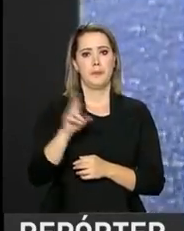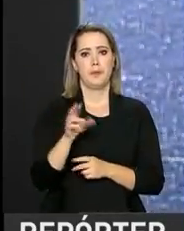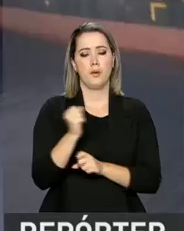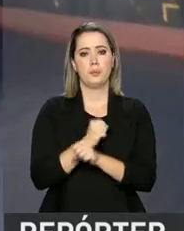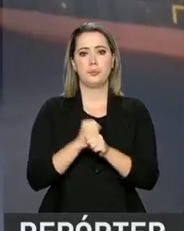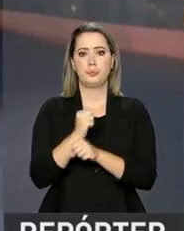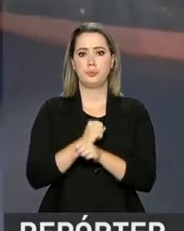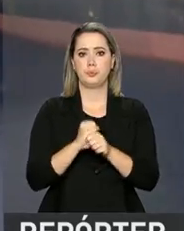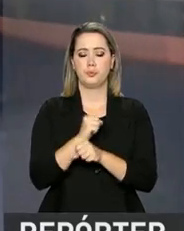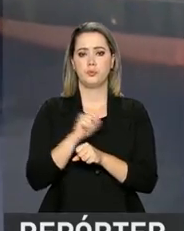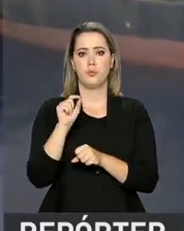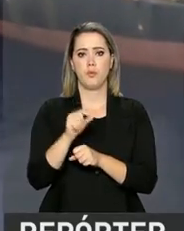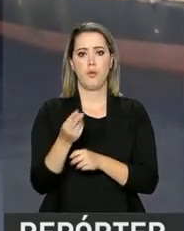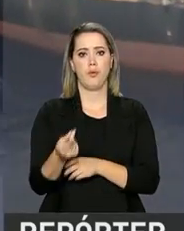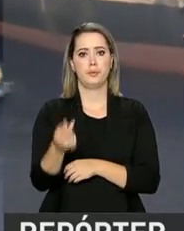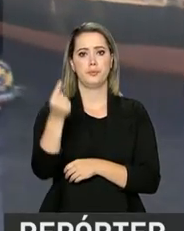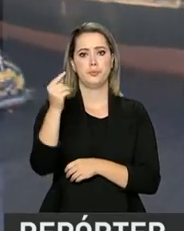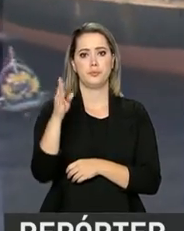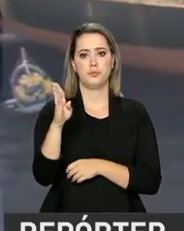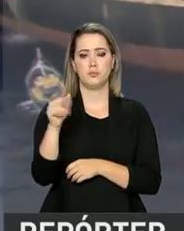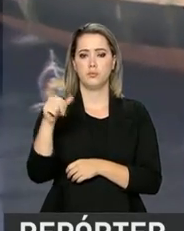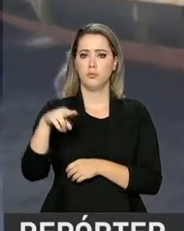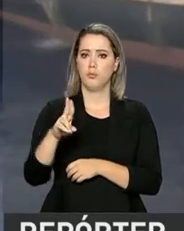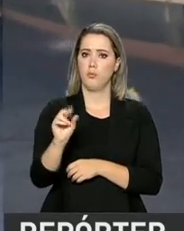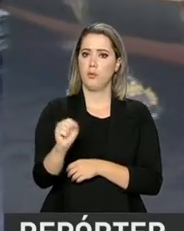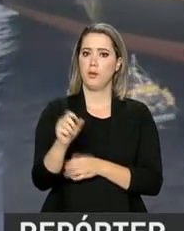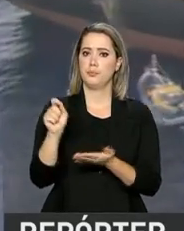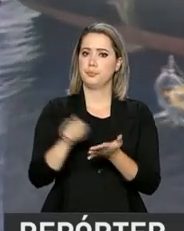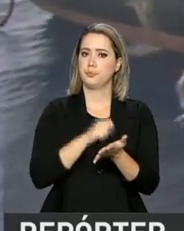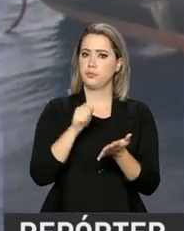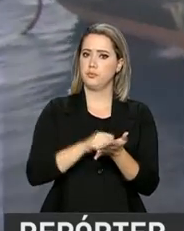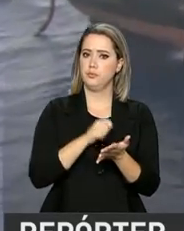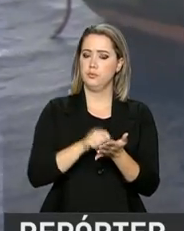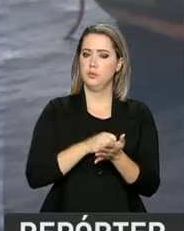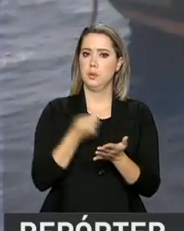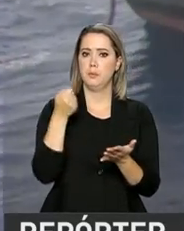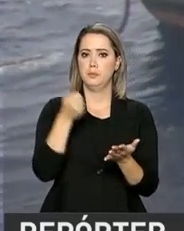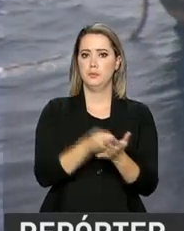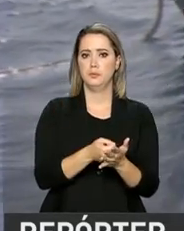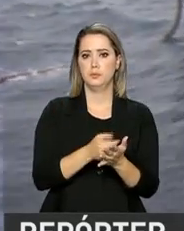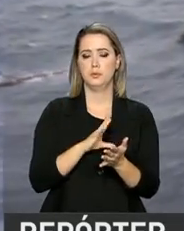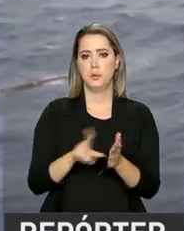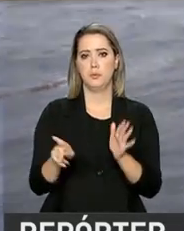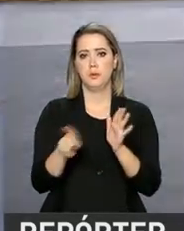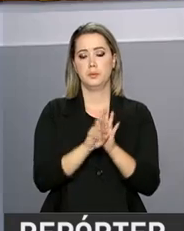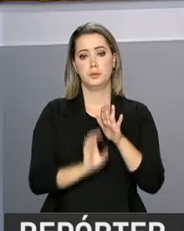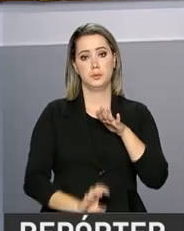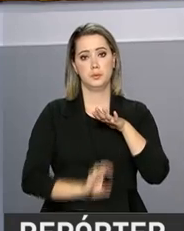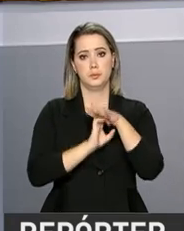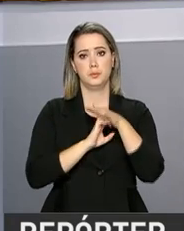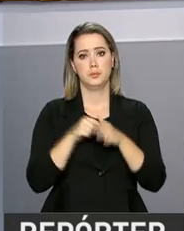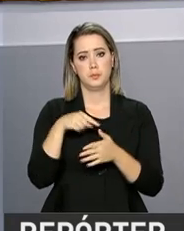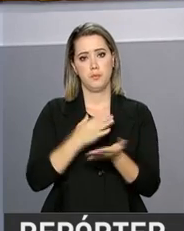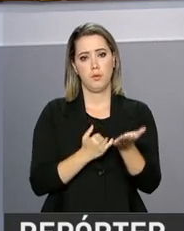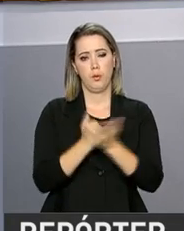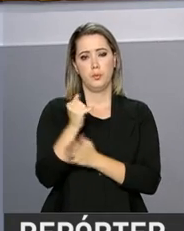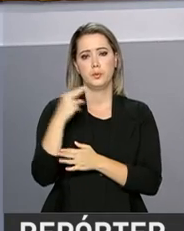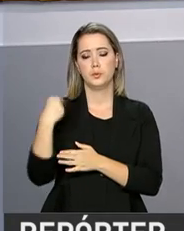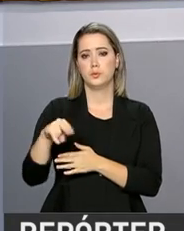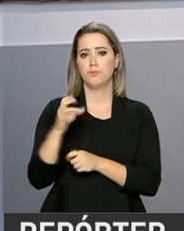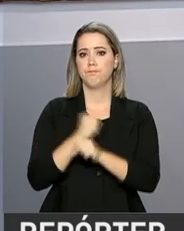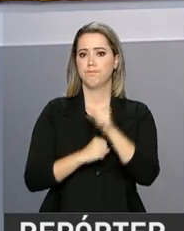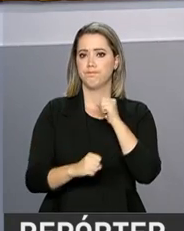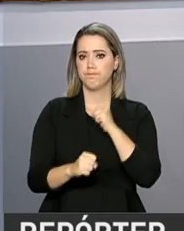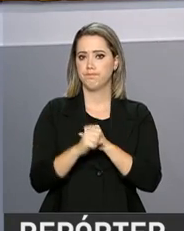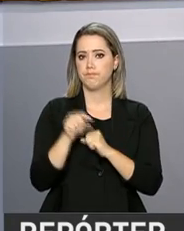deais como o valor correspondente ao bônus de assinatura a ser pago pela companhia desde novembro do ano